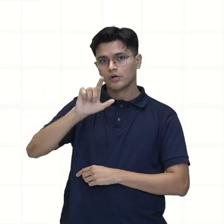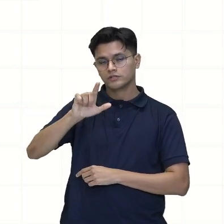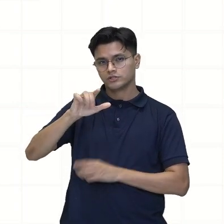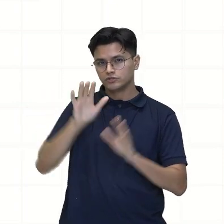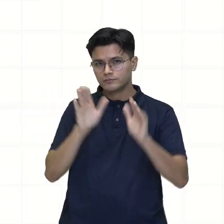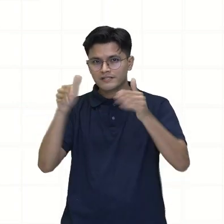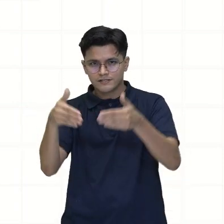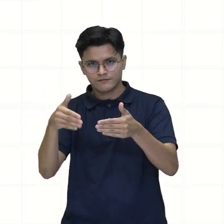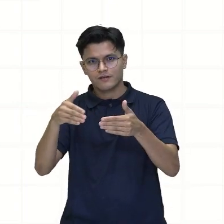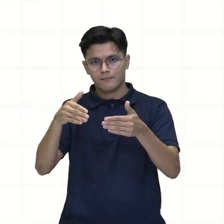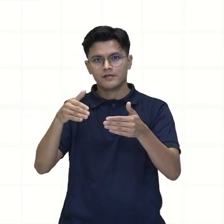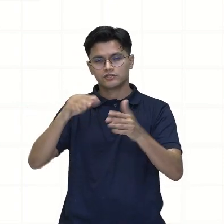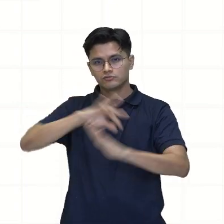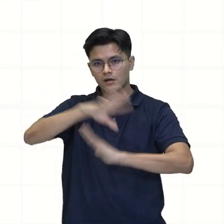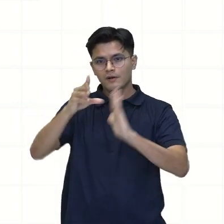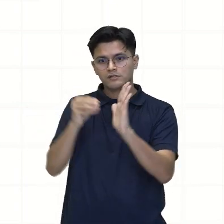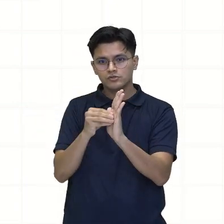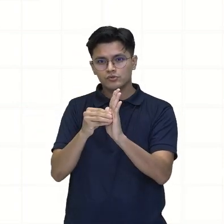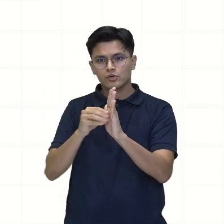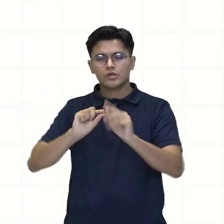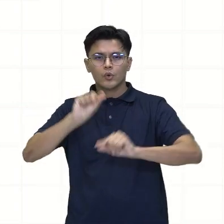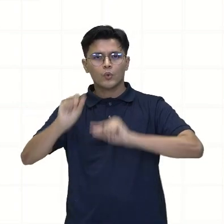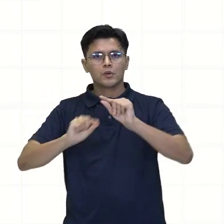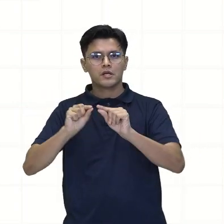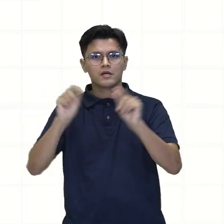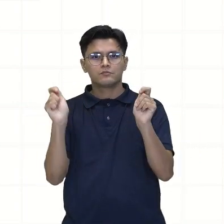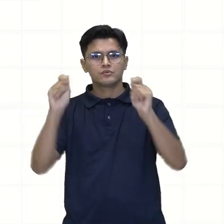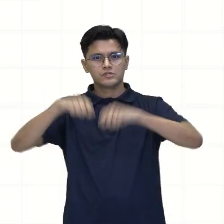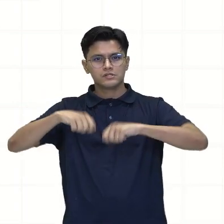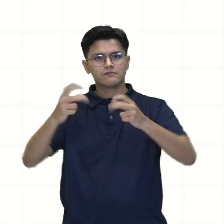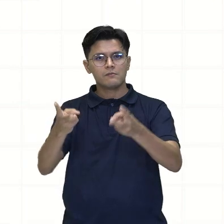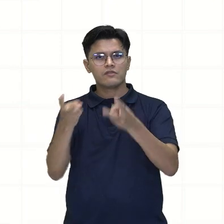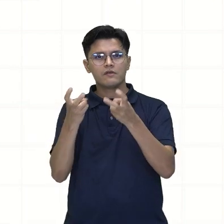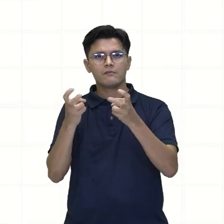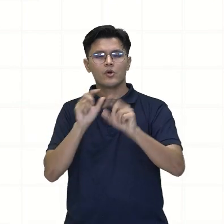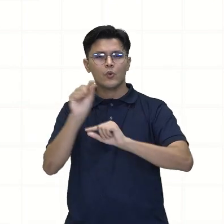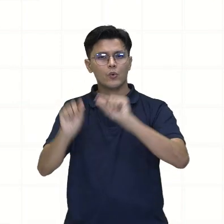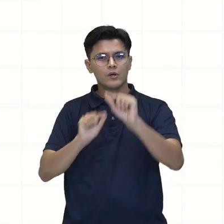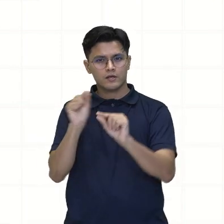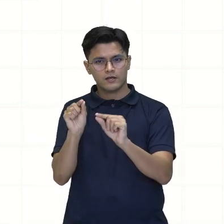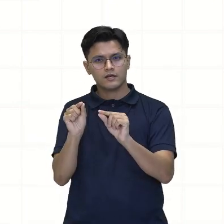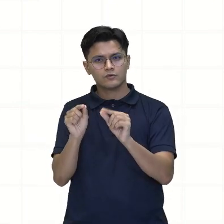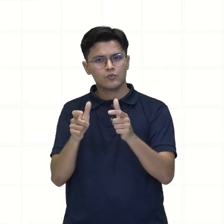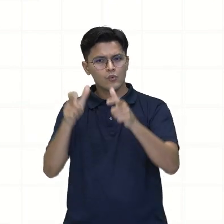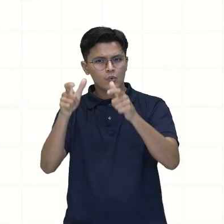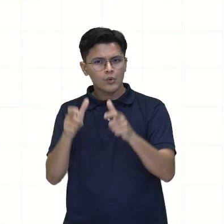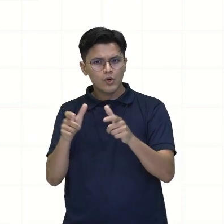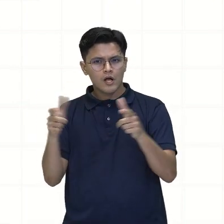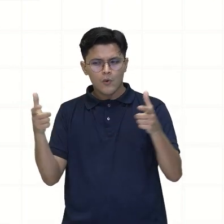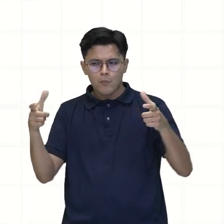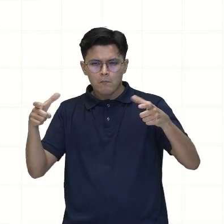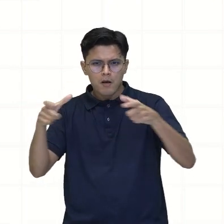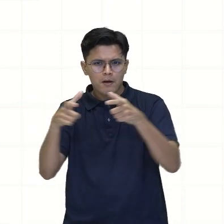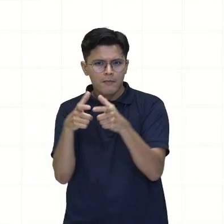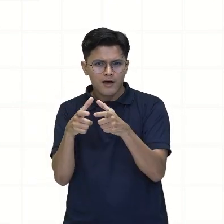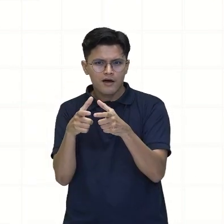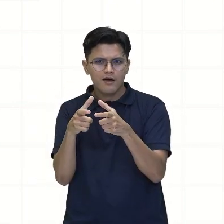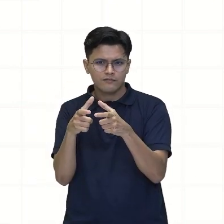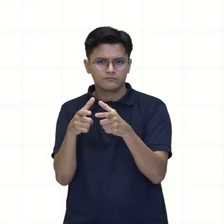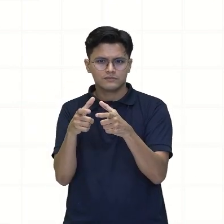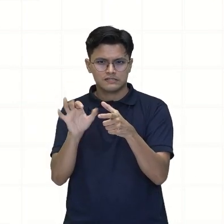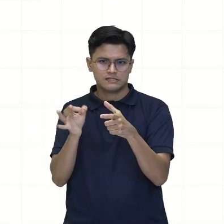que no bioma da Amazônia, né, a gente vai verificar que esses estabelecimentos eles não se destacam aí, eles